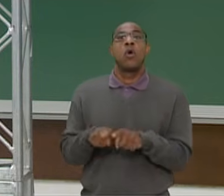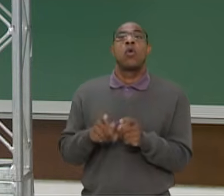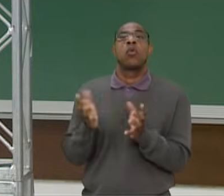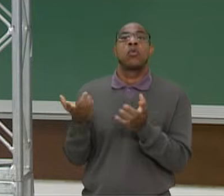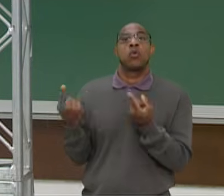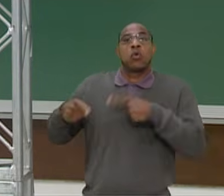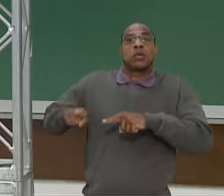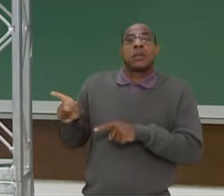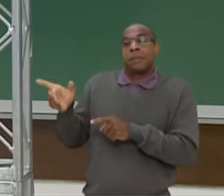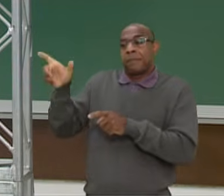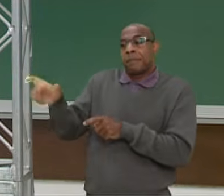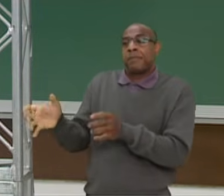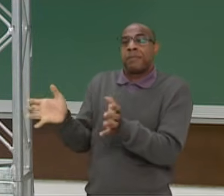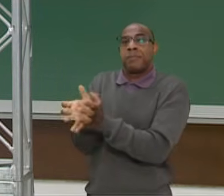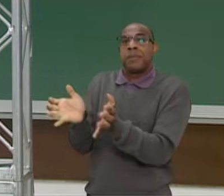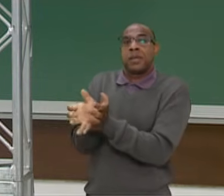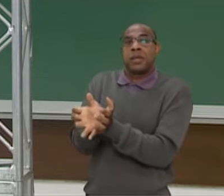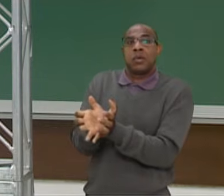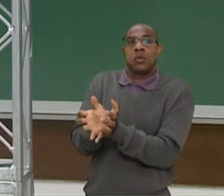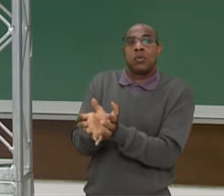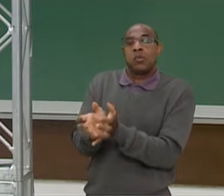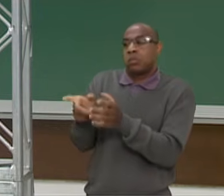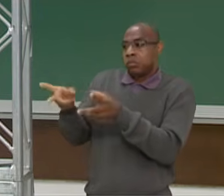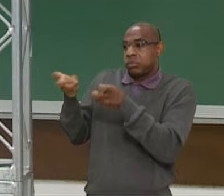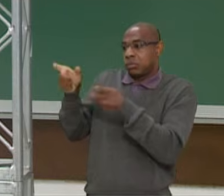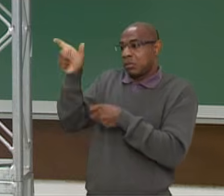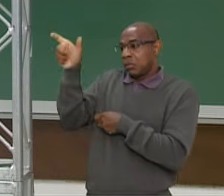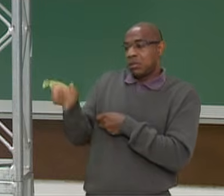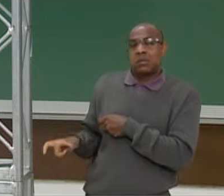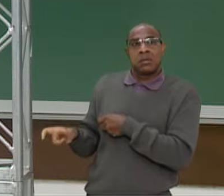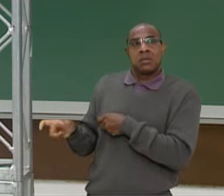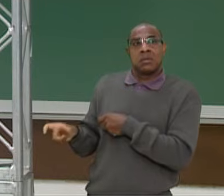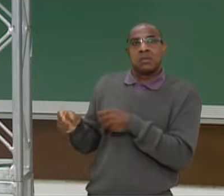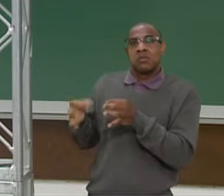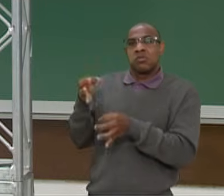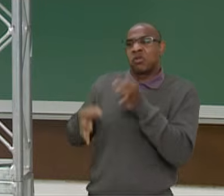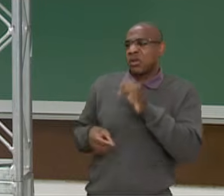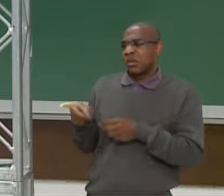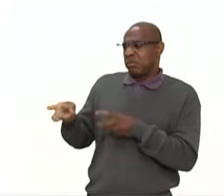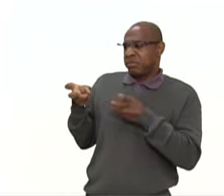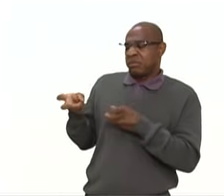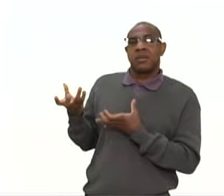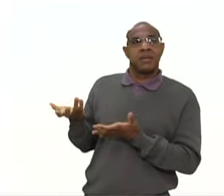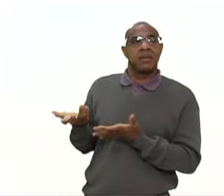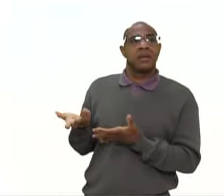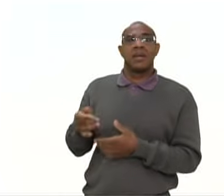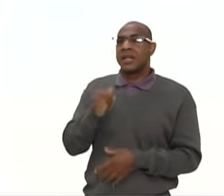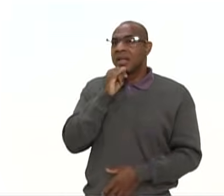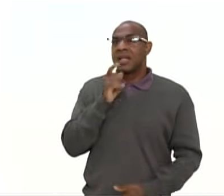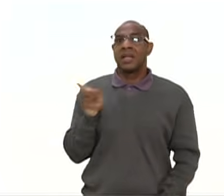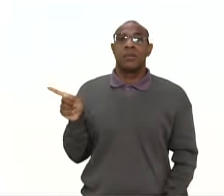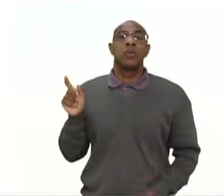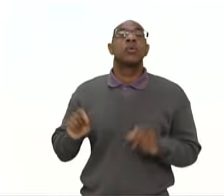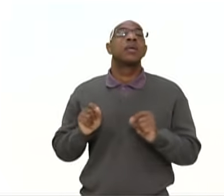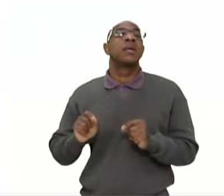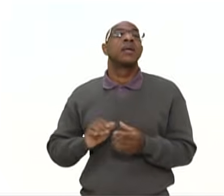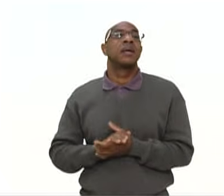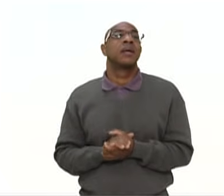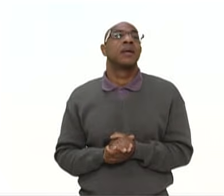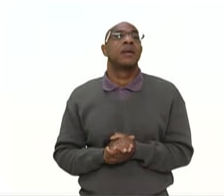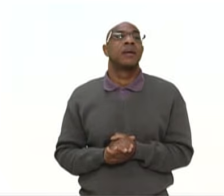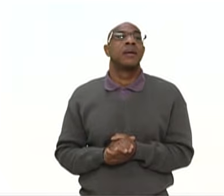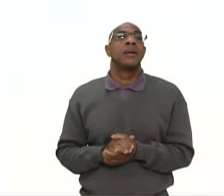grupo baseadas em estereótipos que servem para julgamentos prévios. Então, a gente falou